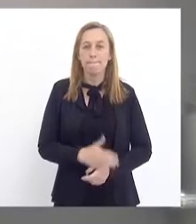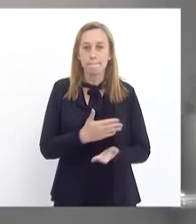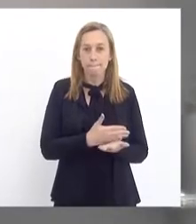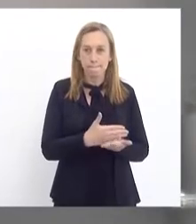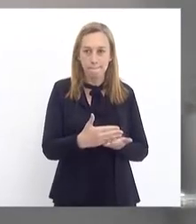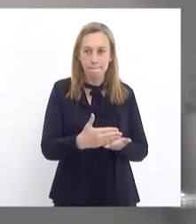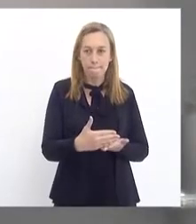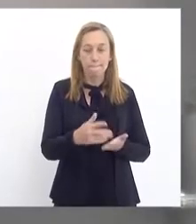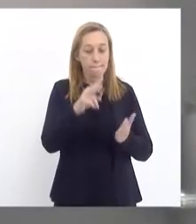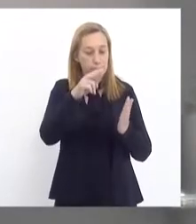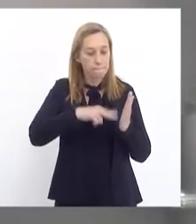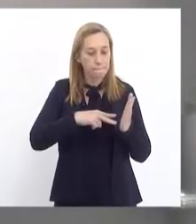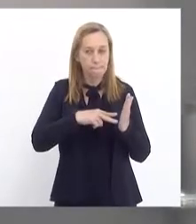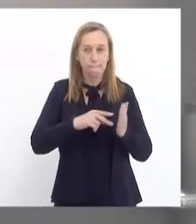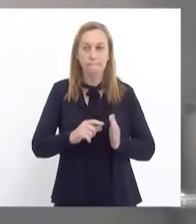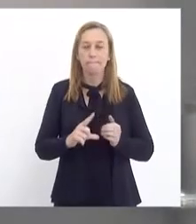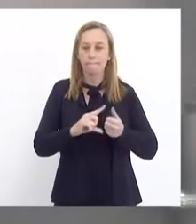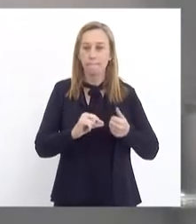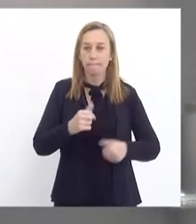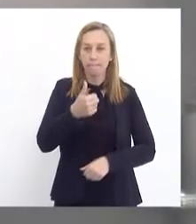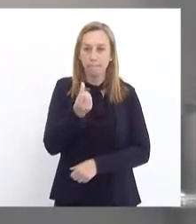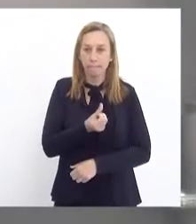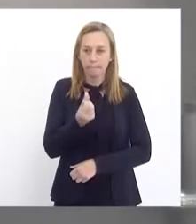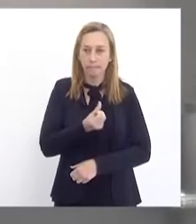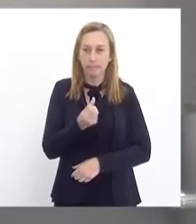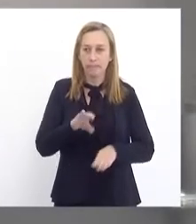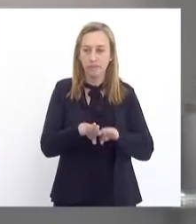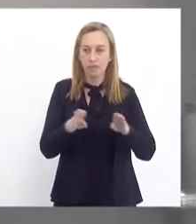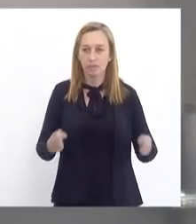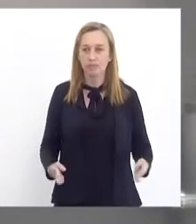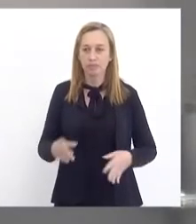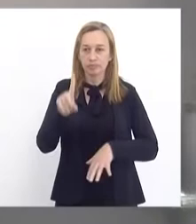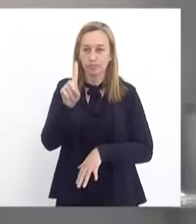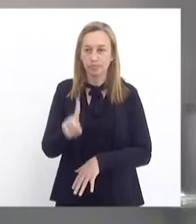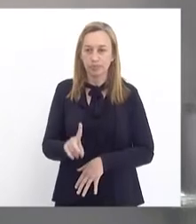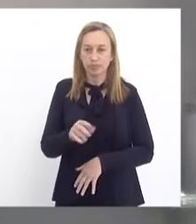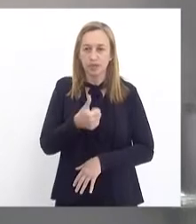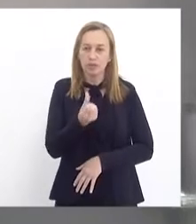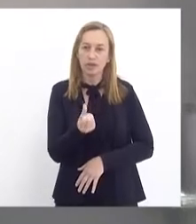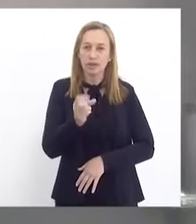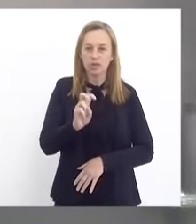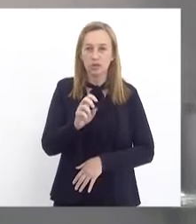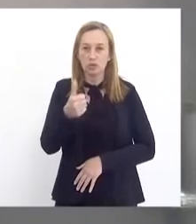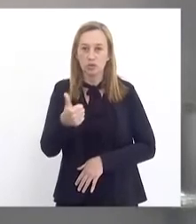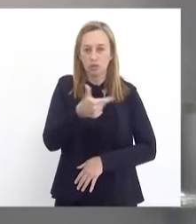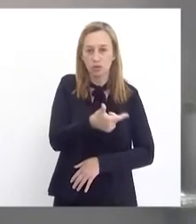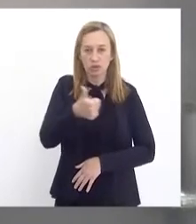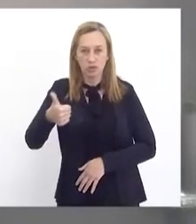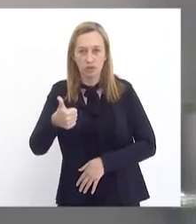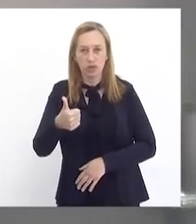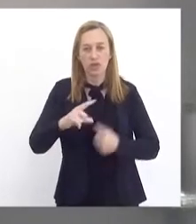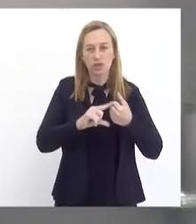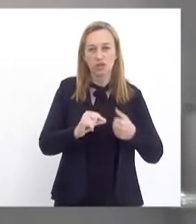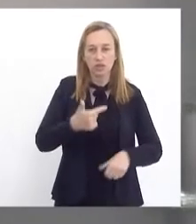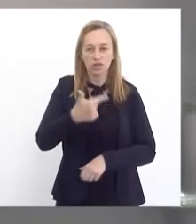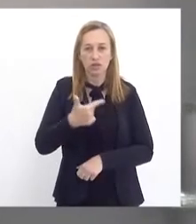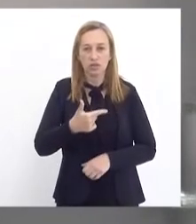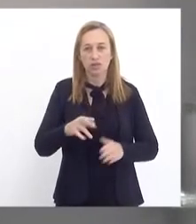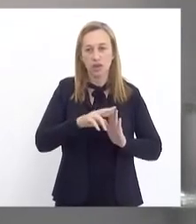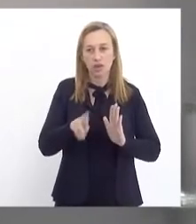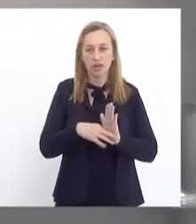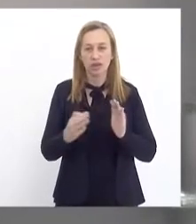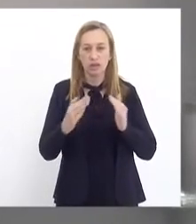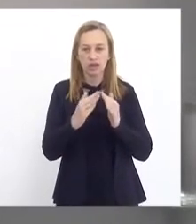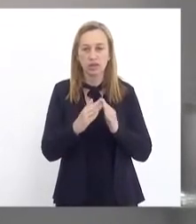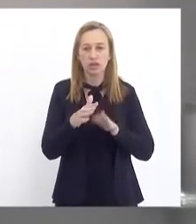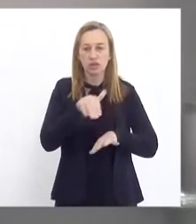então, faço a leitura. Nos termos do artigo 6º do ato da mesa diretora 651-2020, combinado com o parágrafo 2º do artigo 43 do regimento interno, convoco